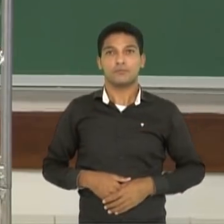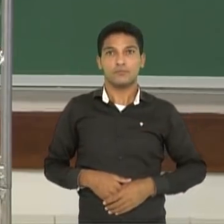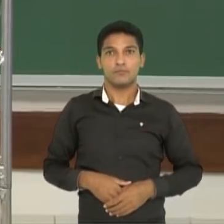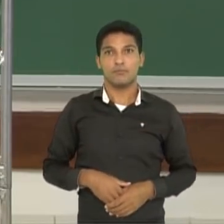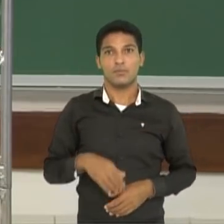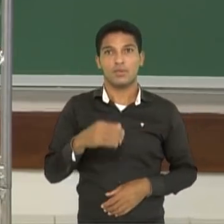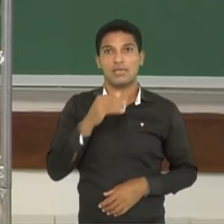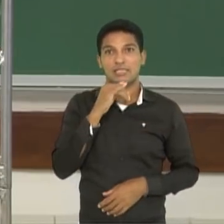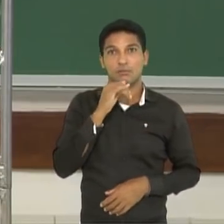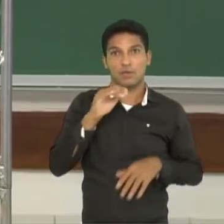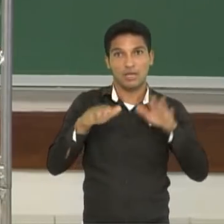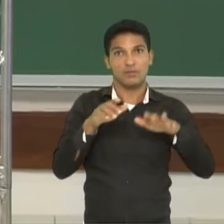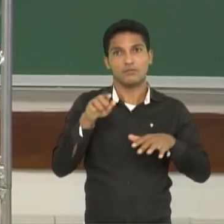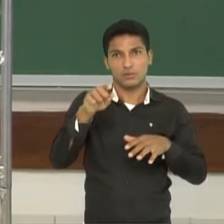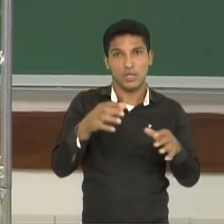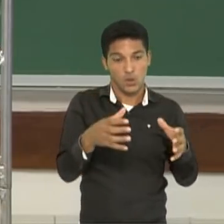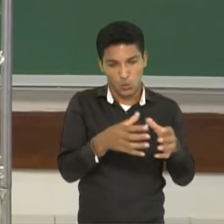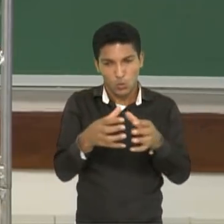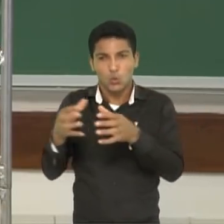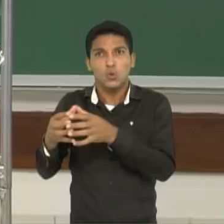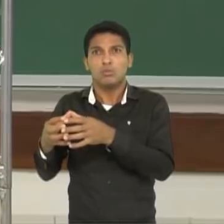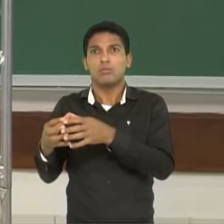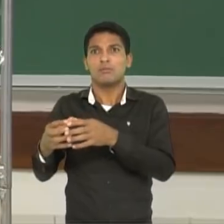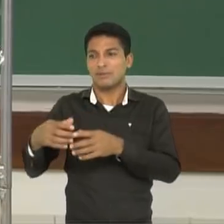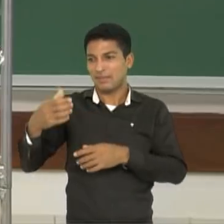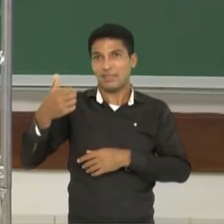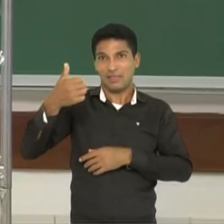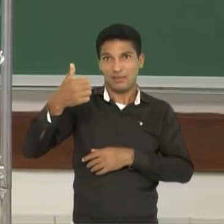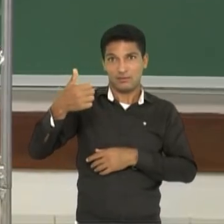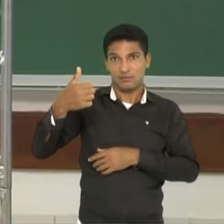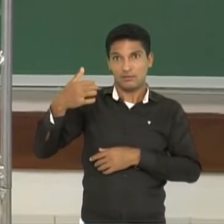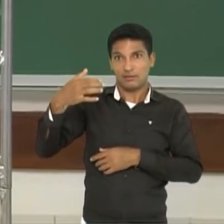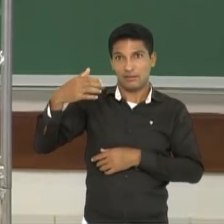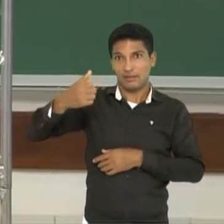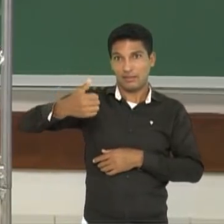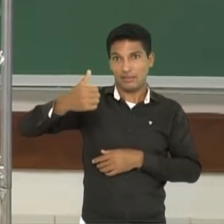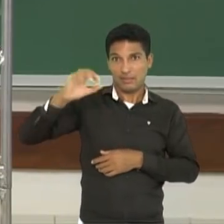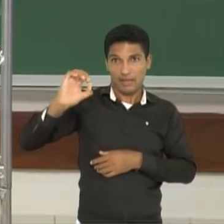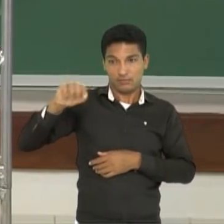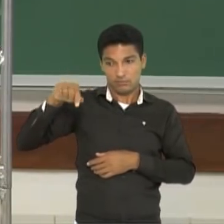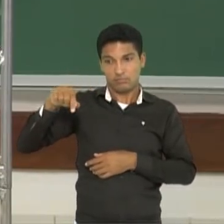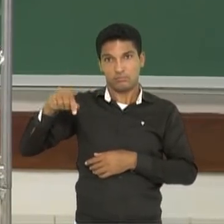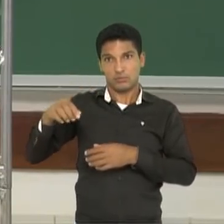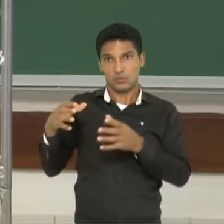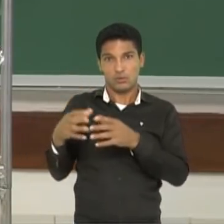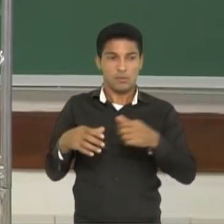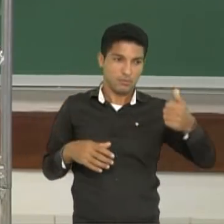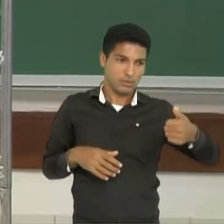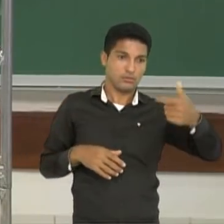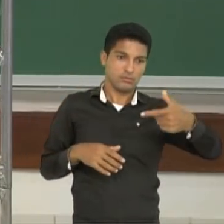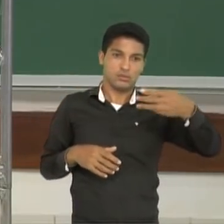10ª bateria, se você conseguiu o melhor tempo, você vai ser o vencedor daquela prova, certo?